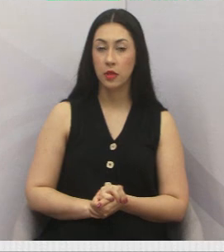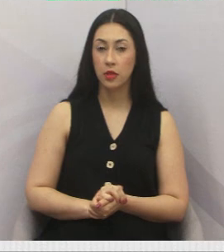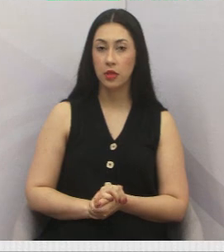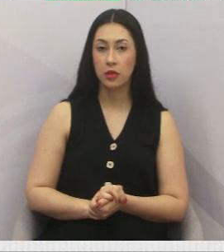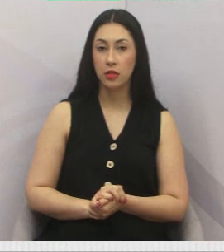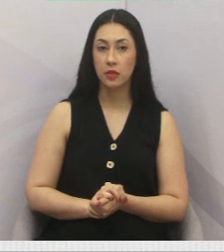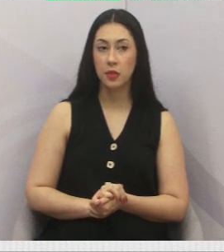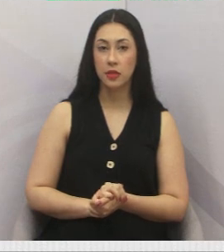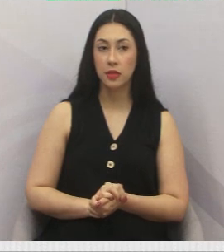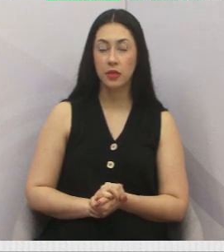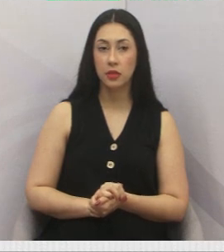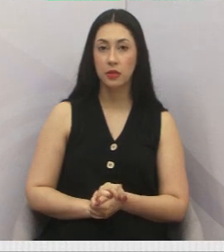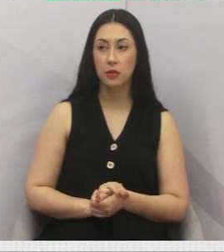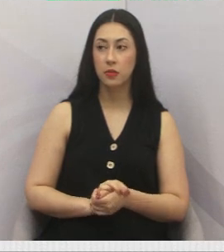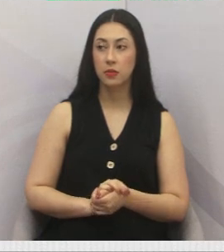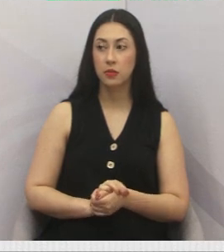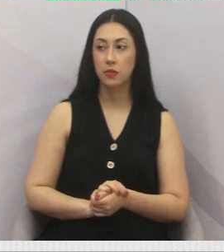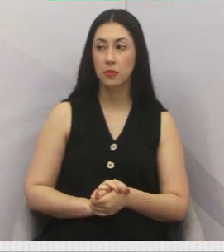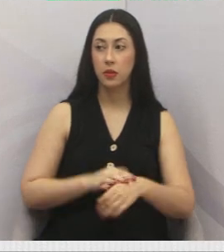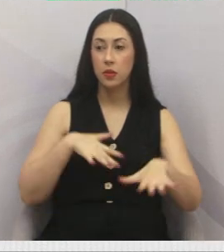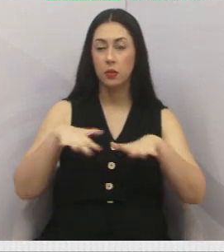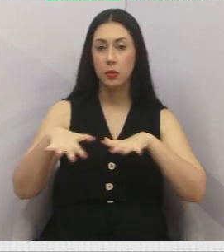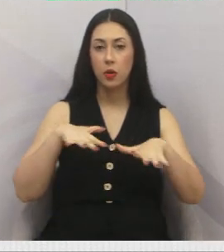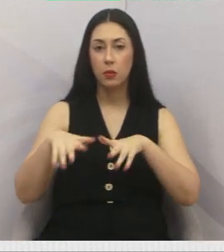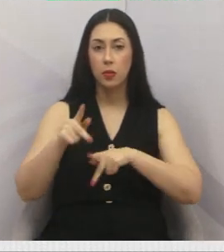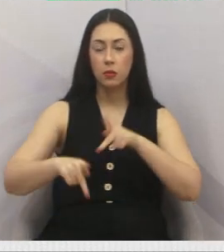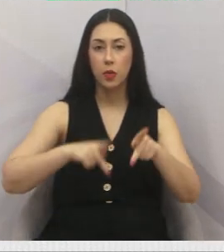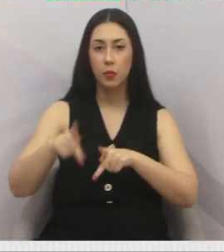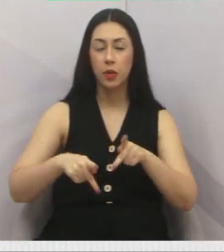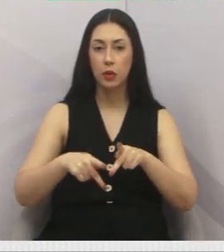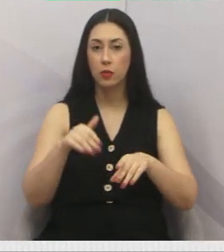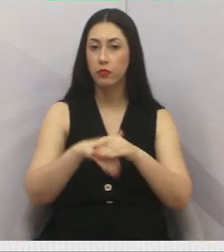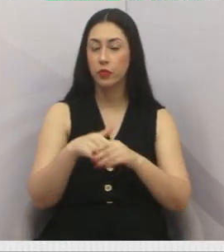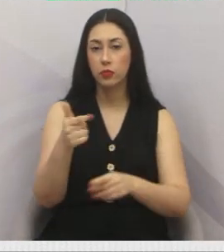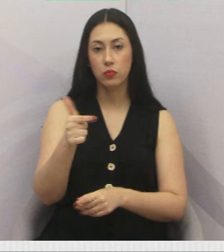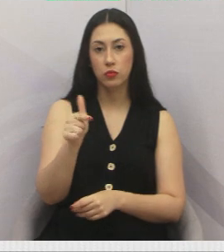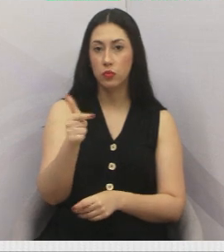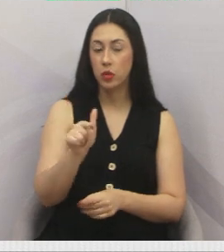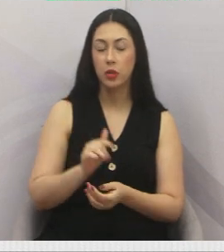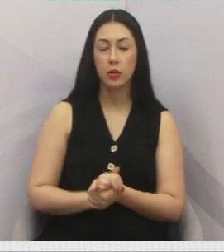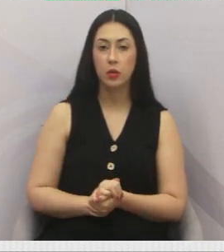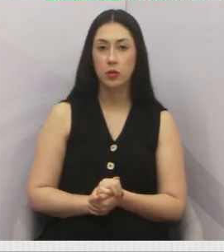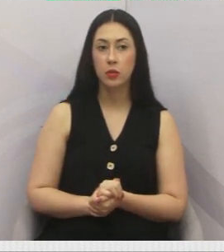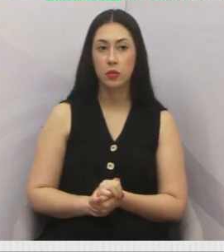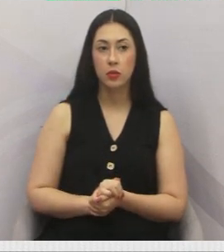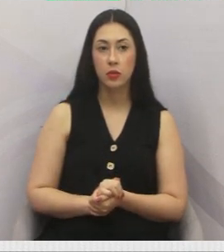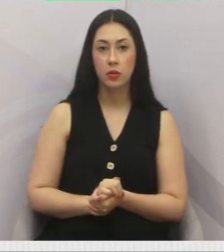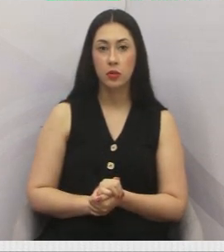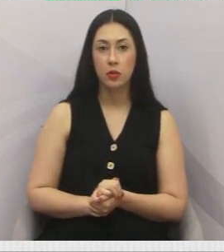Próximo voto, Movimentos Populares e Coletivos, voto em branco. Movimento Entidade Classe Sindical, voto em